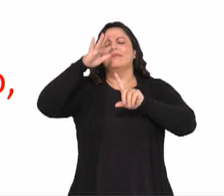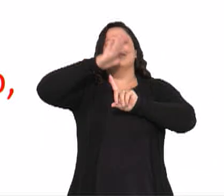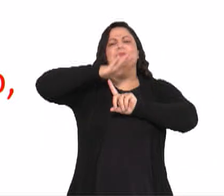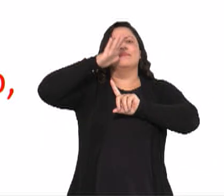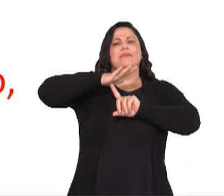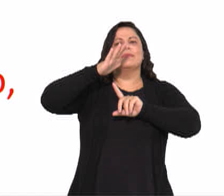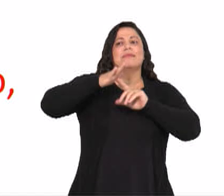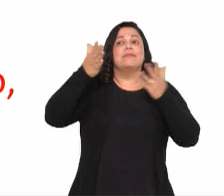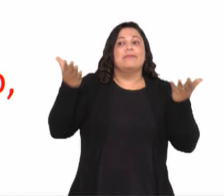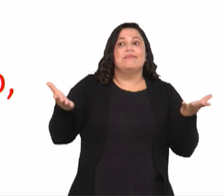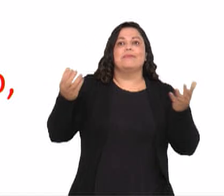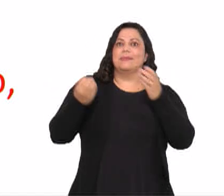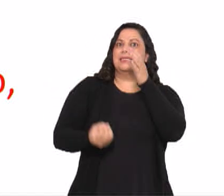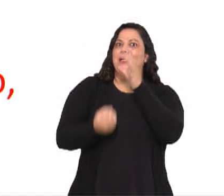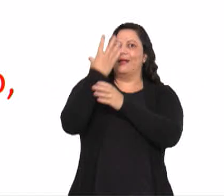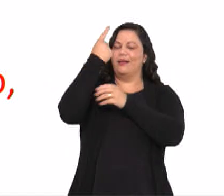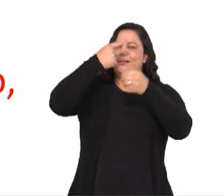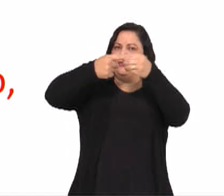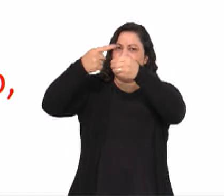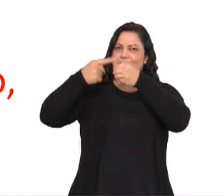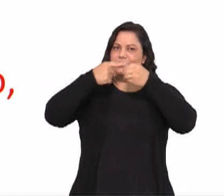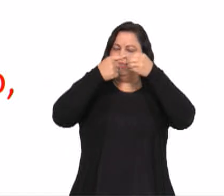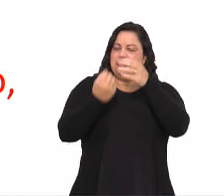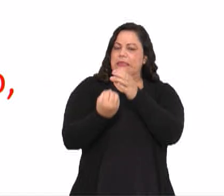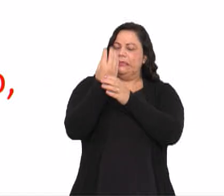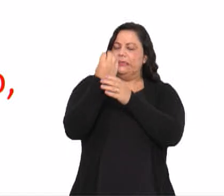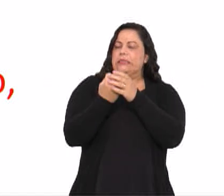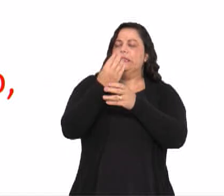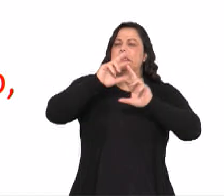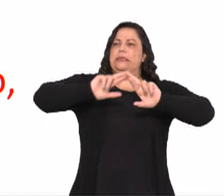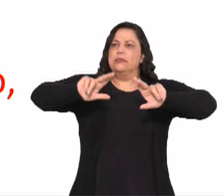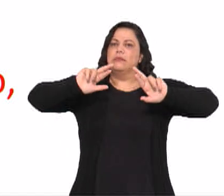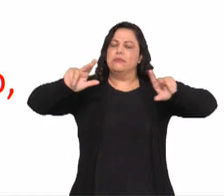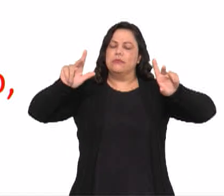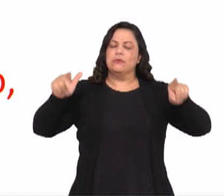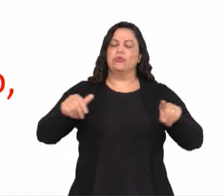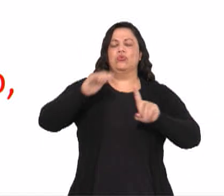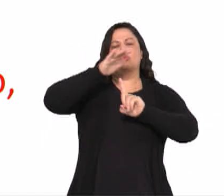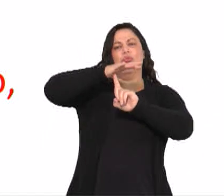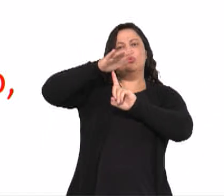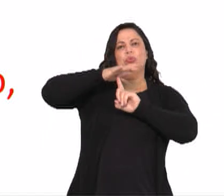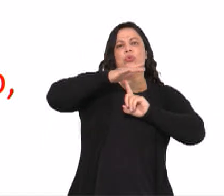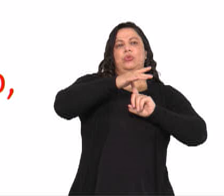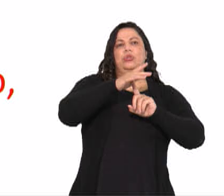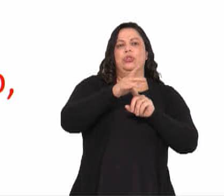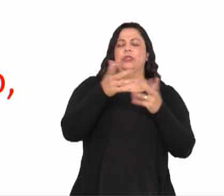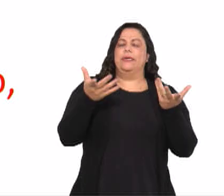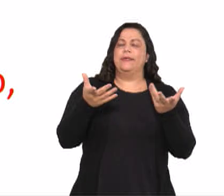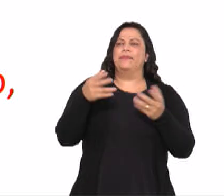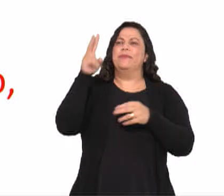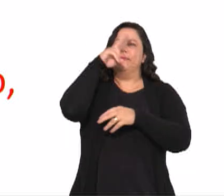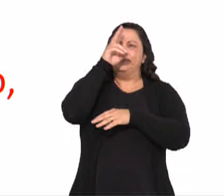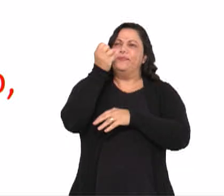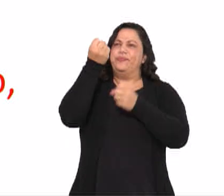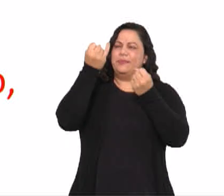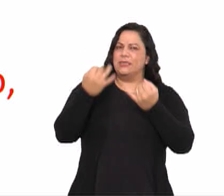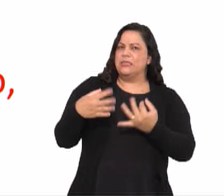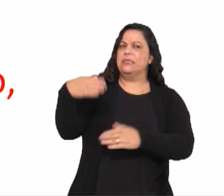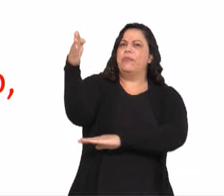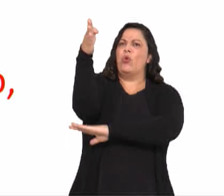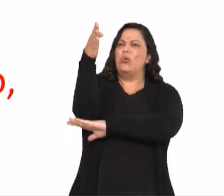das cidades, né, muitas cidades se formarem a partir do tropeirismo, né, então pousos, né, cidades ali